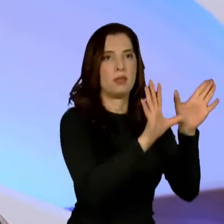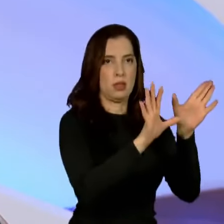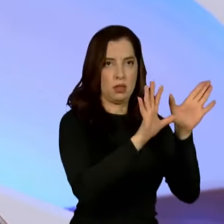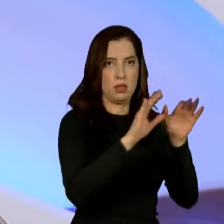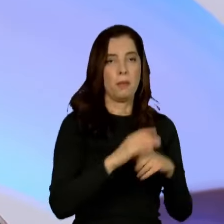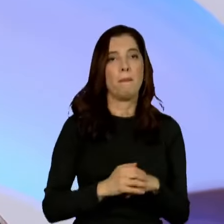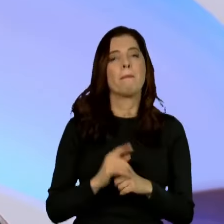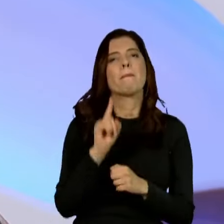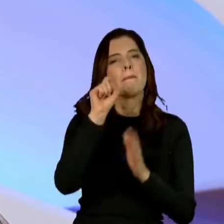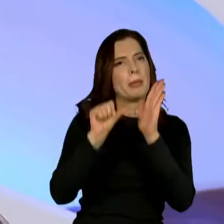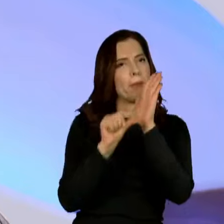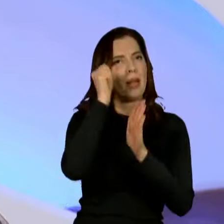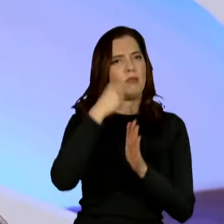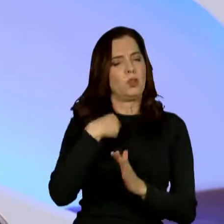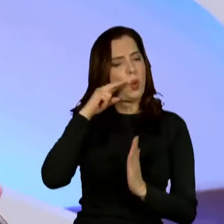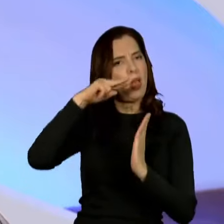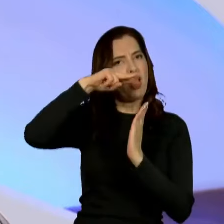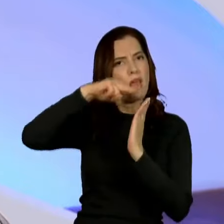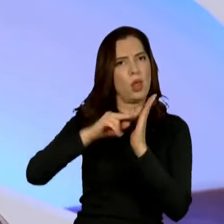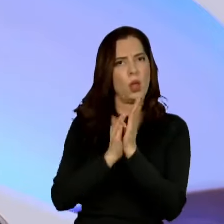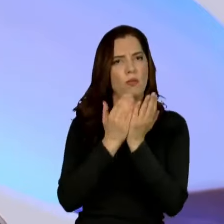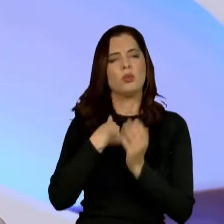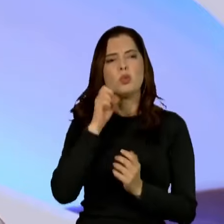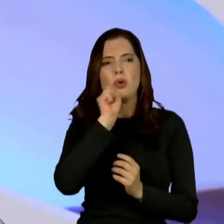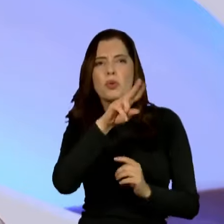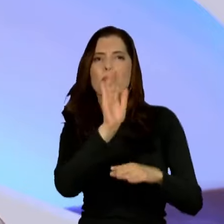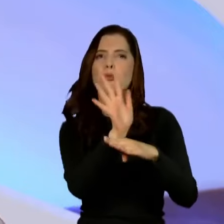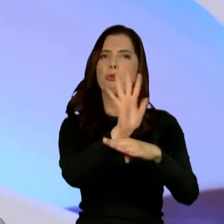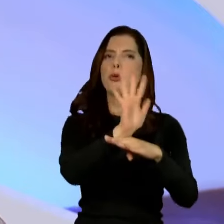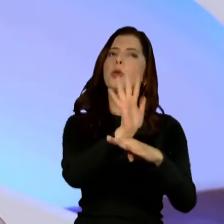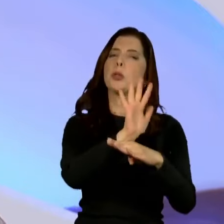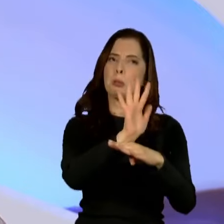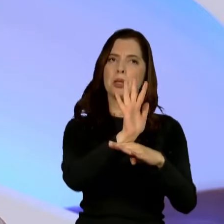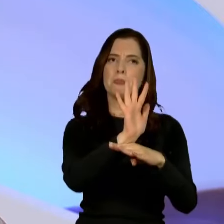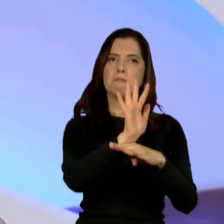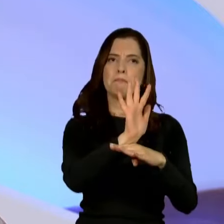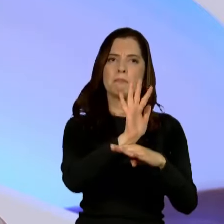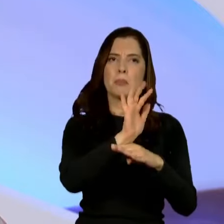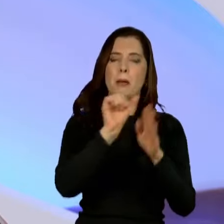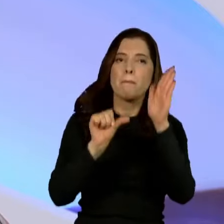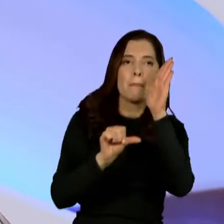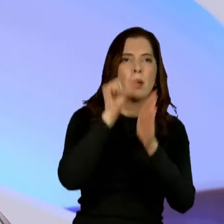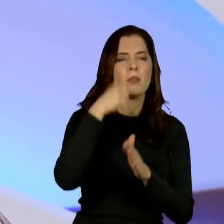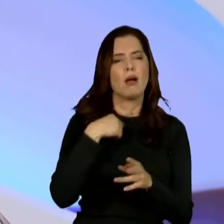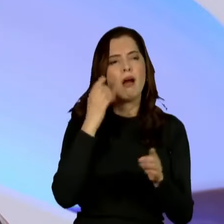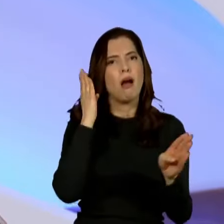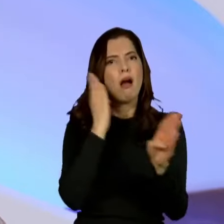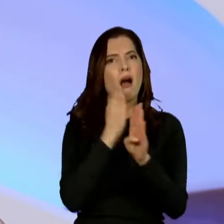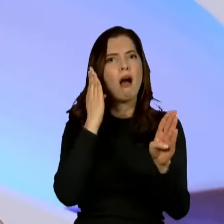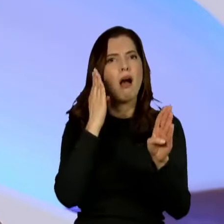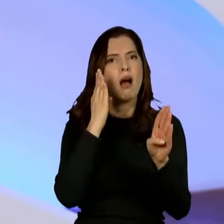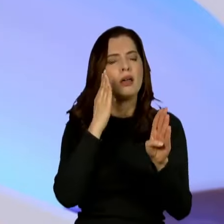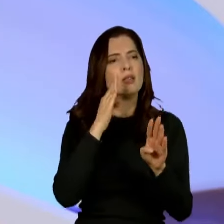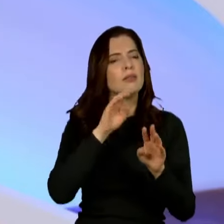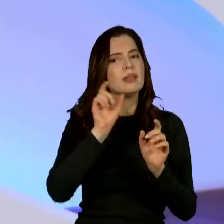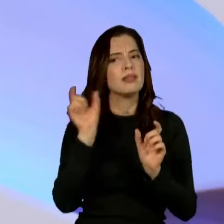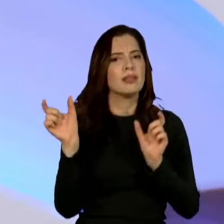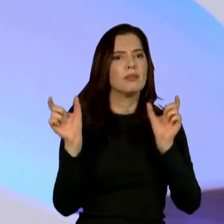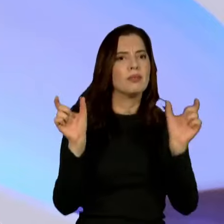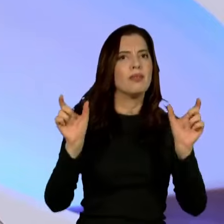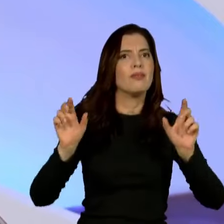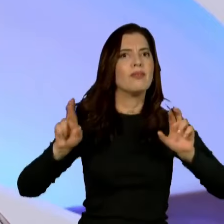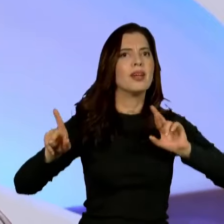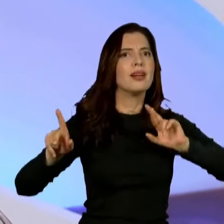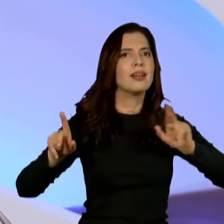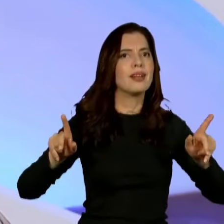a cultura foi a primeira vez que eu vi livros, quando eu vi filmes, que eu encontrei